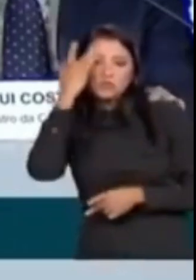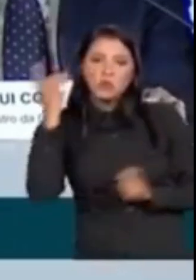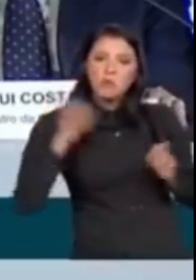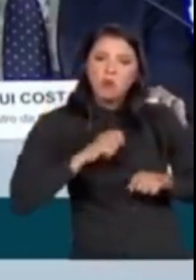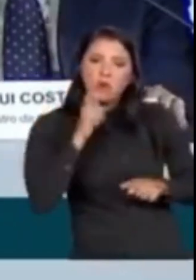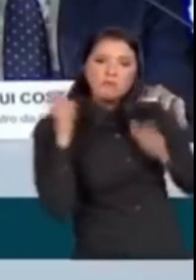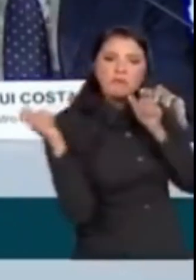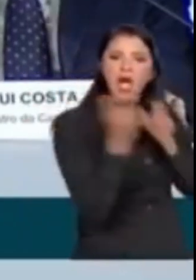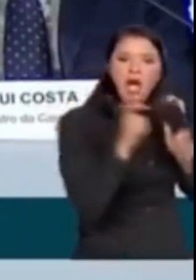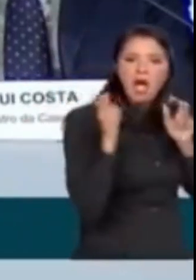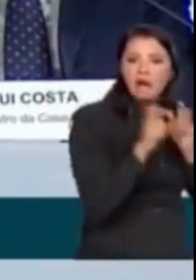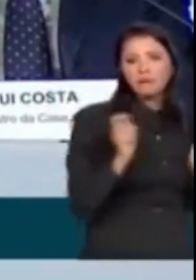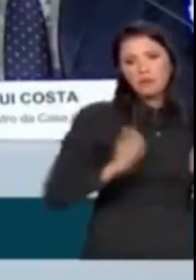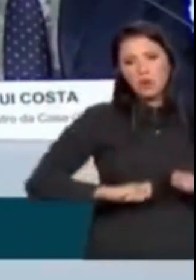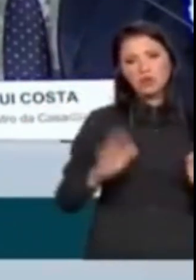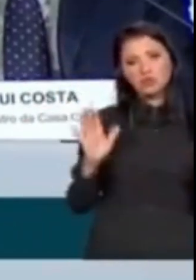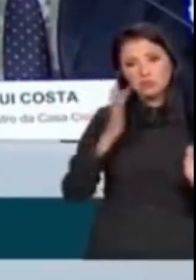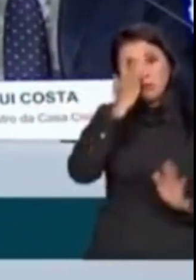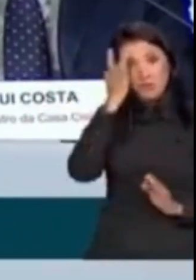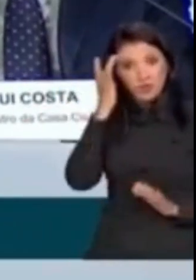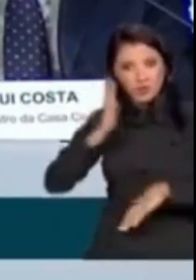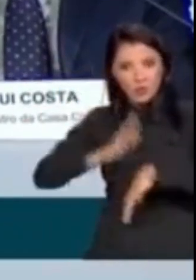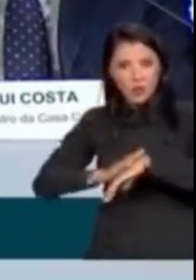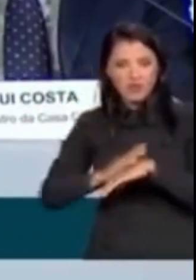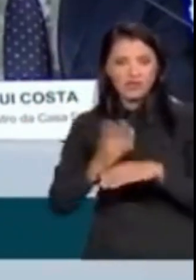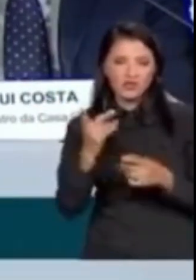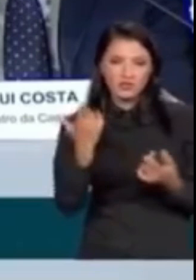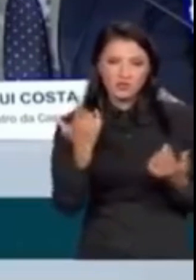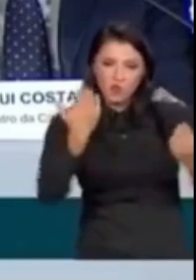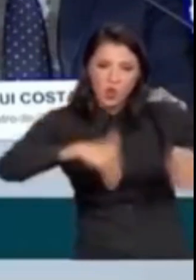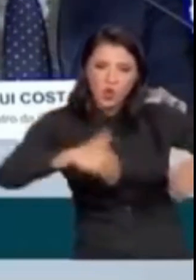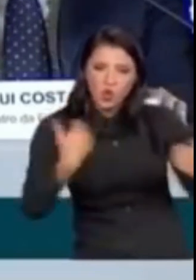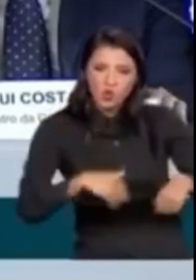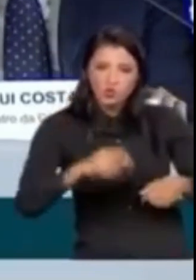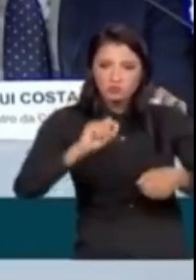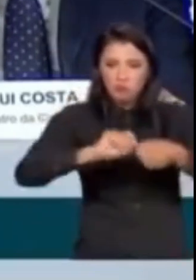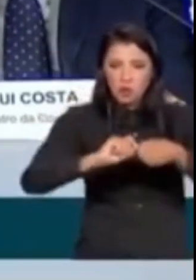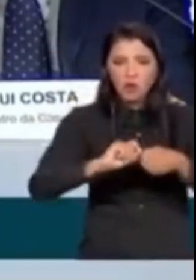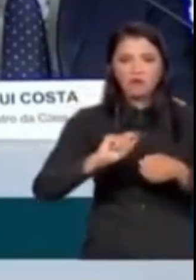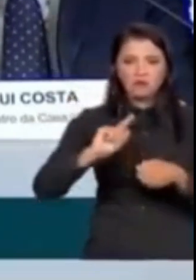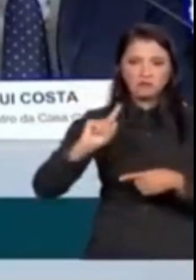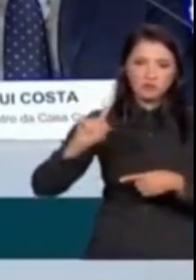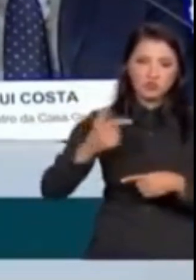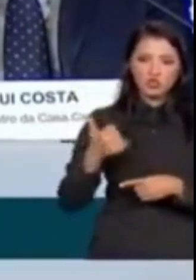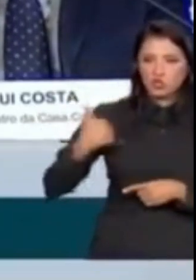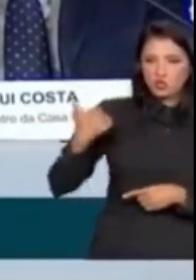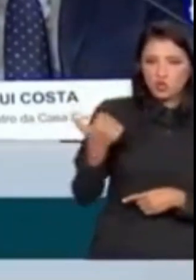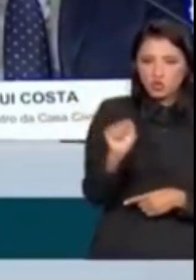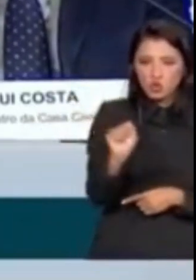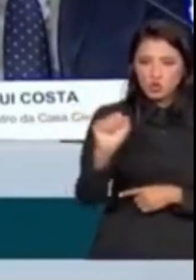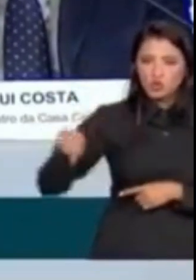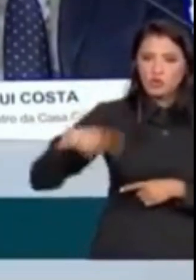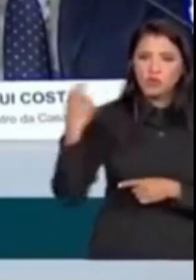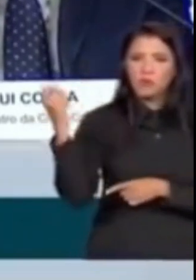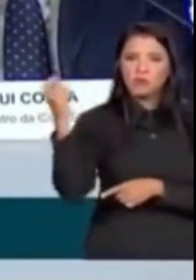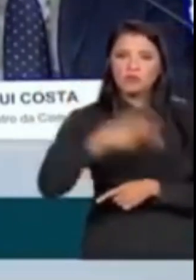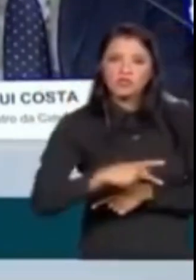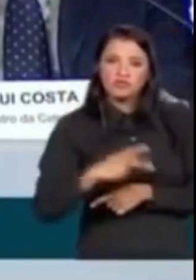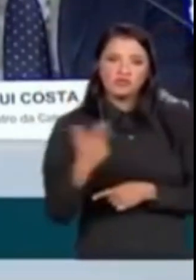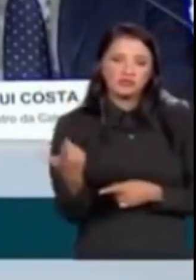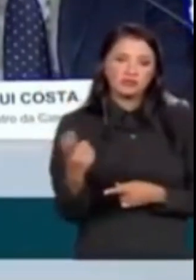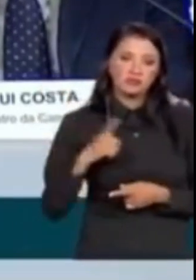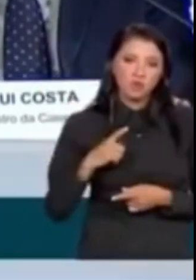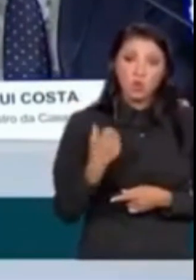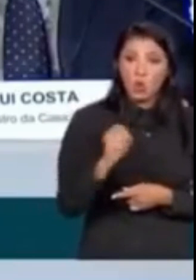para ser avacalhado. A pessoa, quando faz um concurso com 18 anos, se aposenta com 80 sem fazer nenhum concurso mais. Portanto,